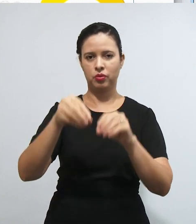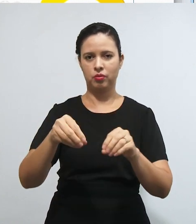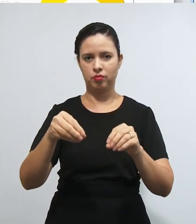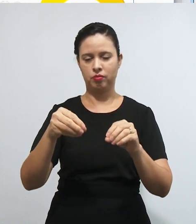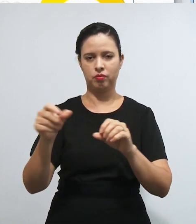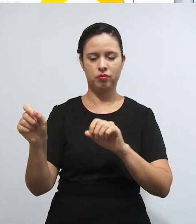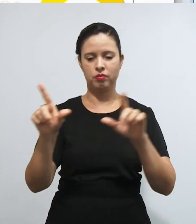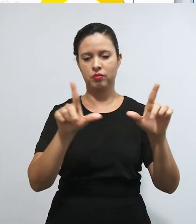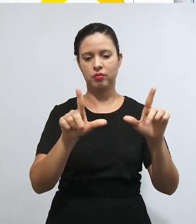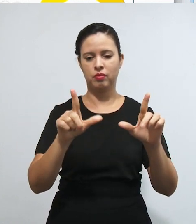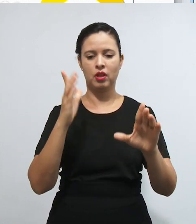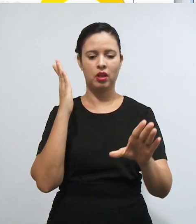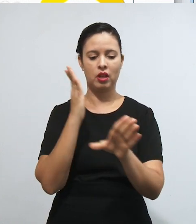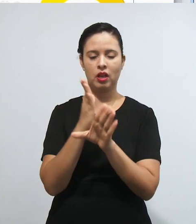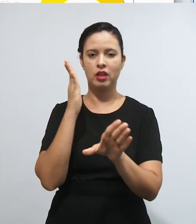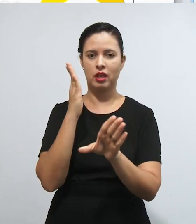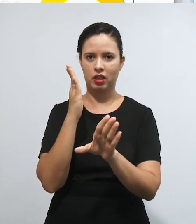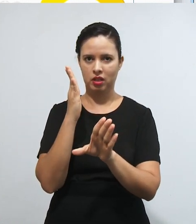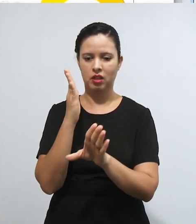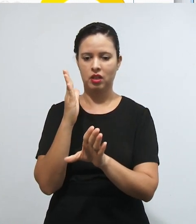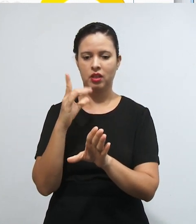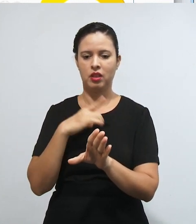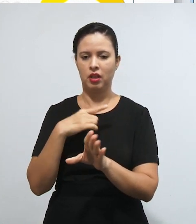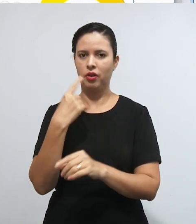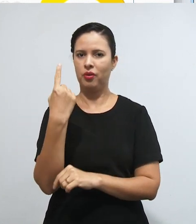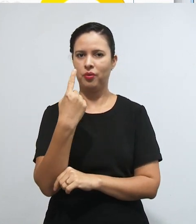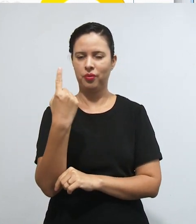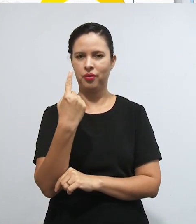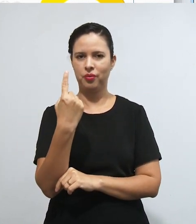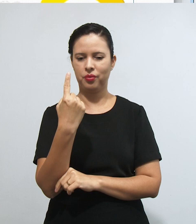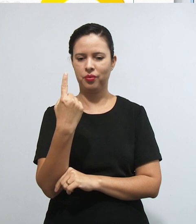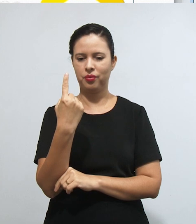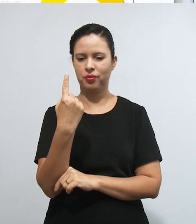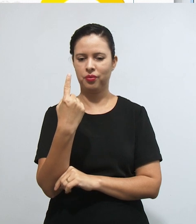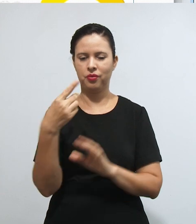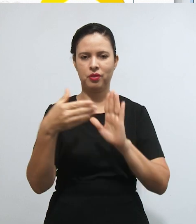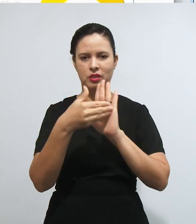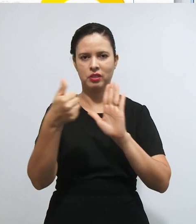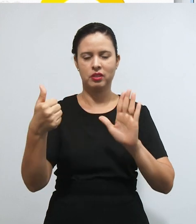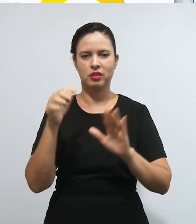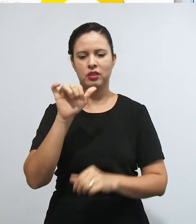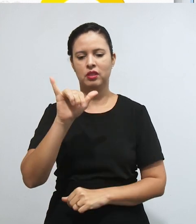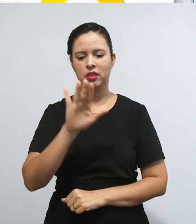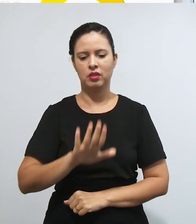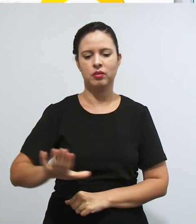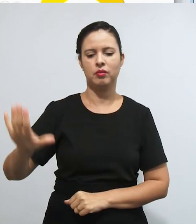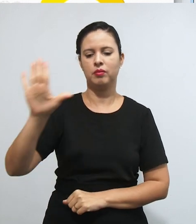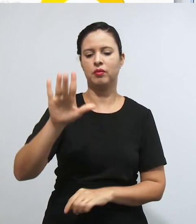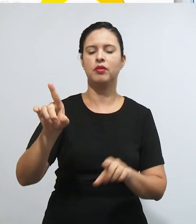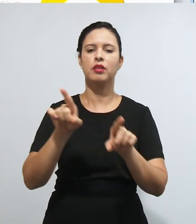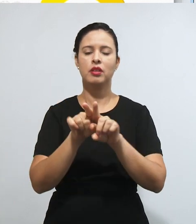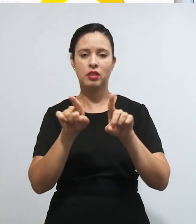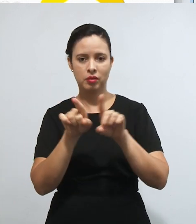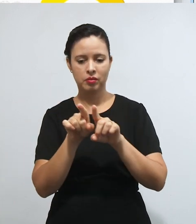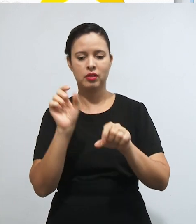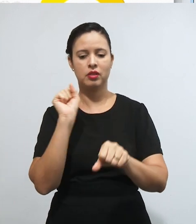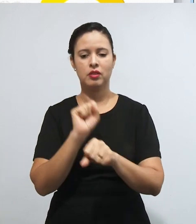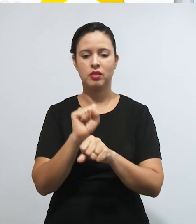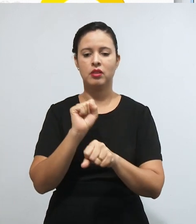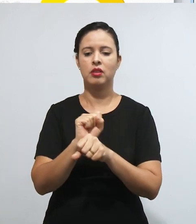E quando eu clicar, então tem um 1zinho aqui, ó, aí vai sair essa imagem. E esse aqui também está esperando